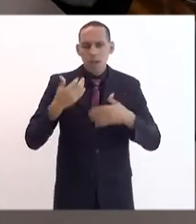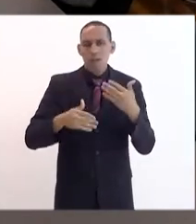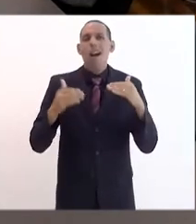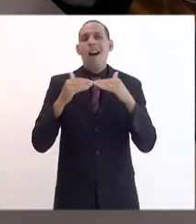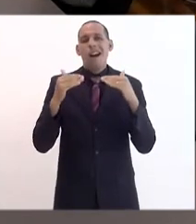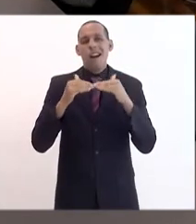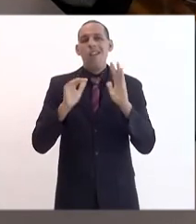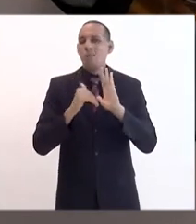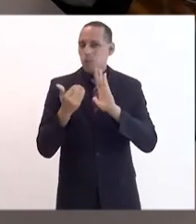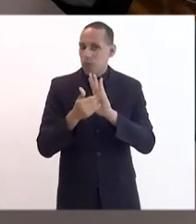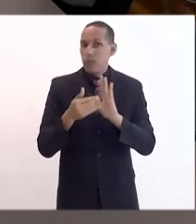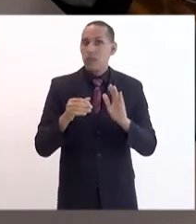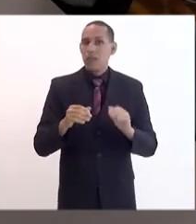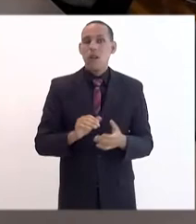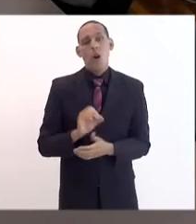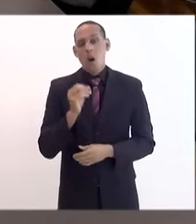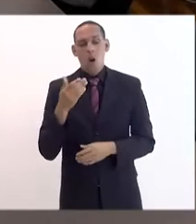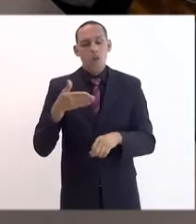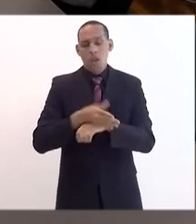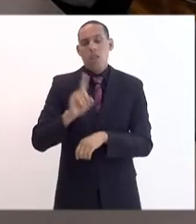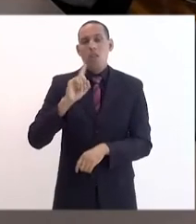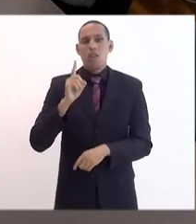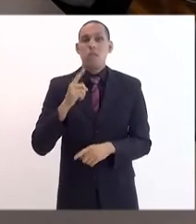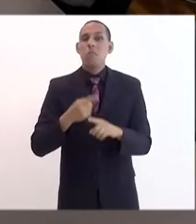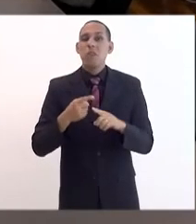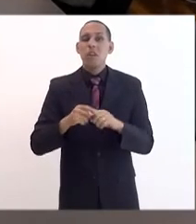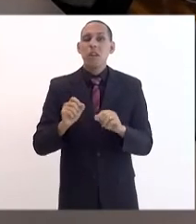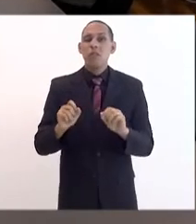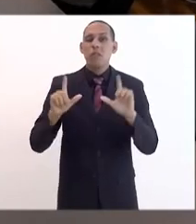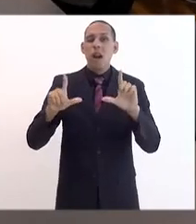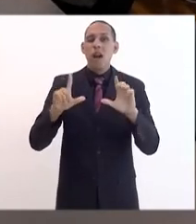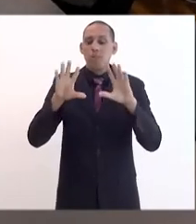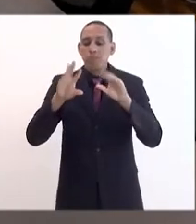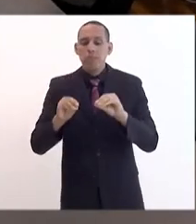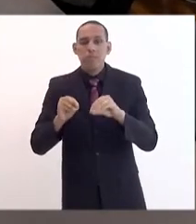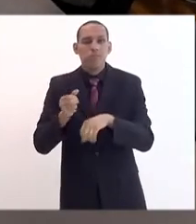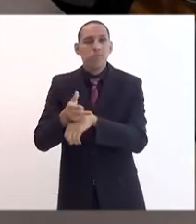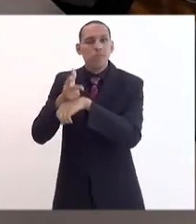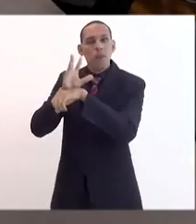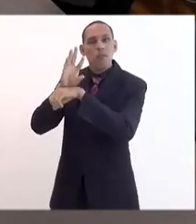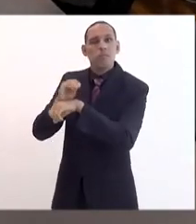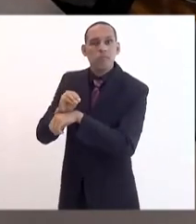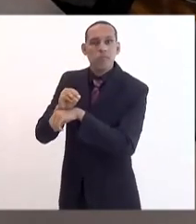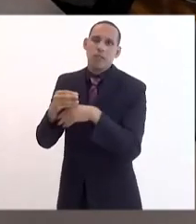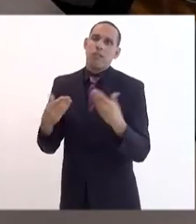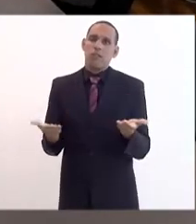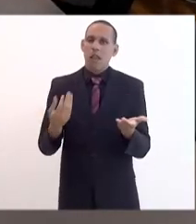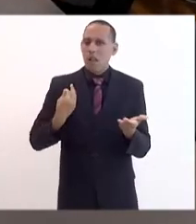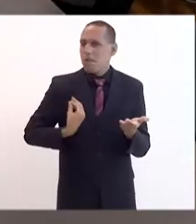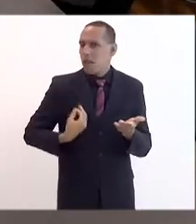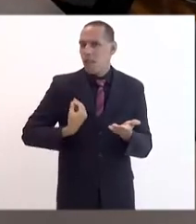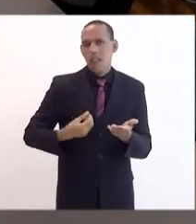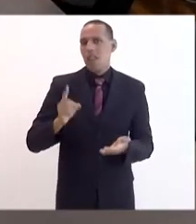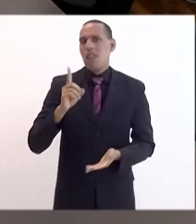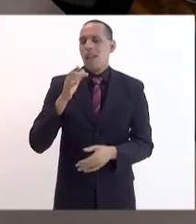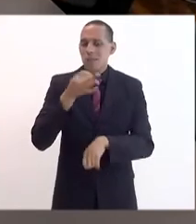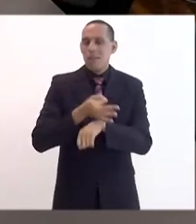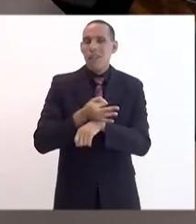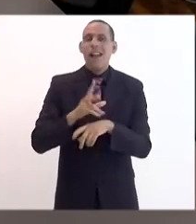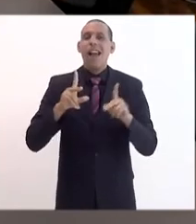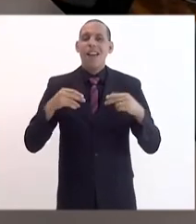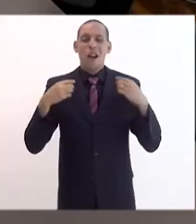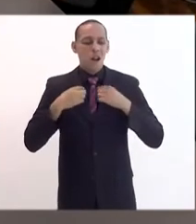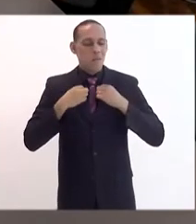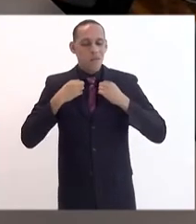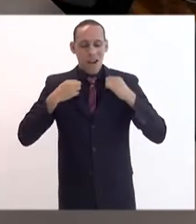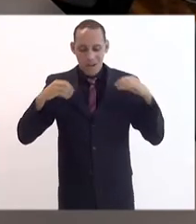É só para deixar claro que perfeito. Deixar logado e no escuro é tipo, não é presença. É tipo botar o paletó na